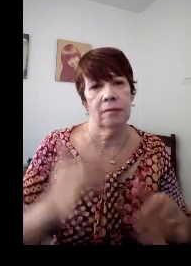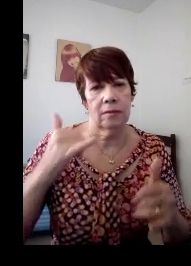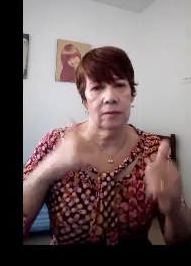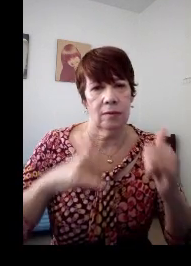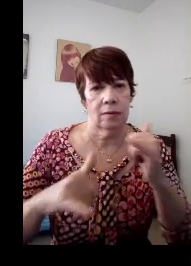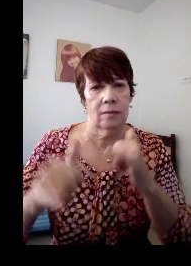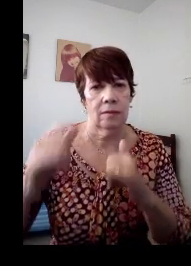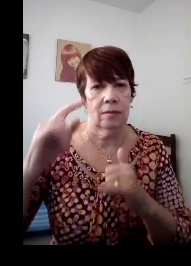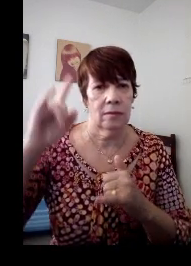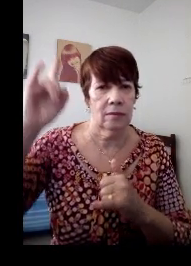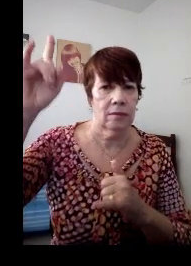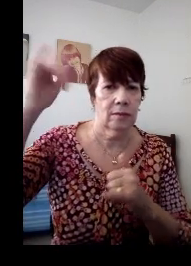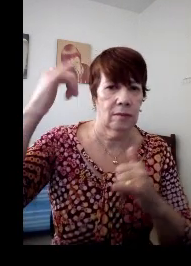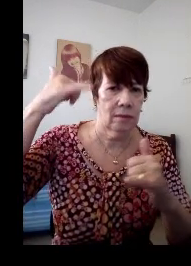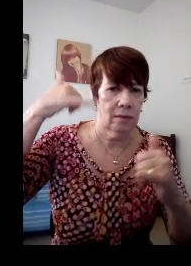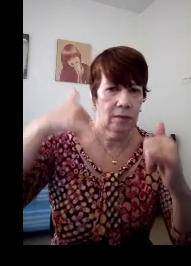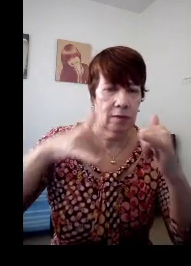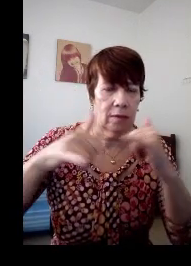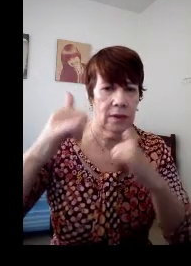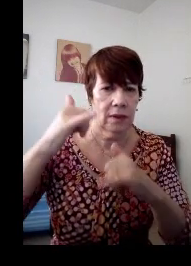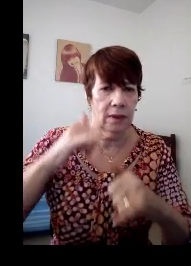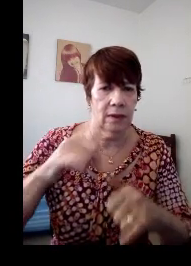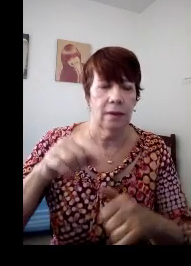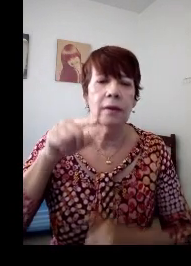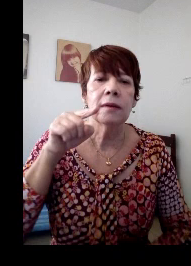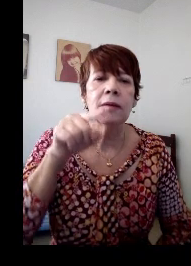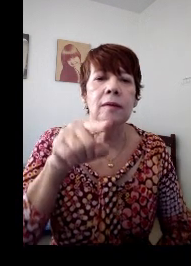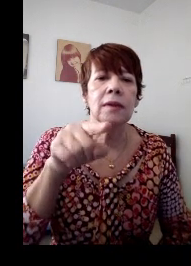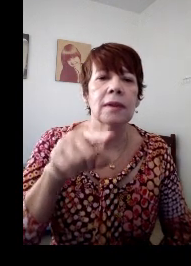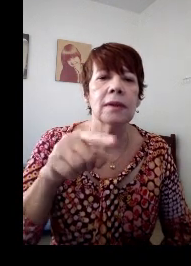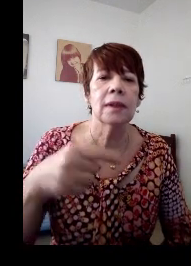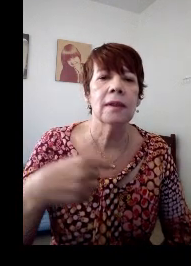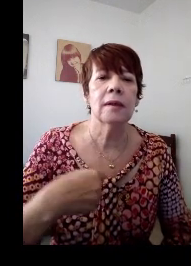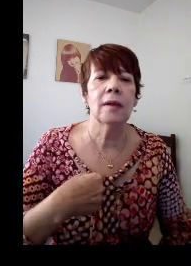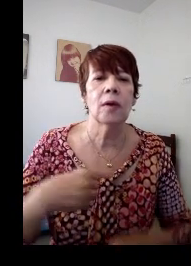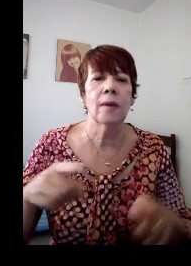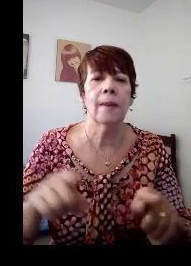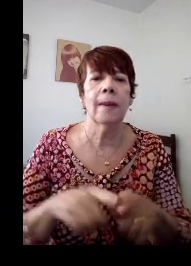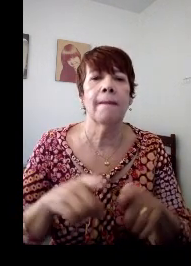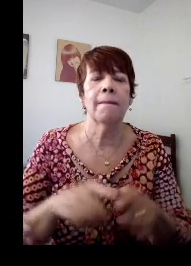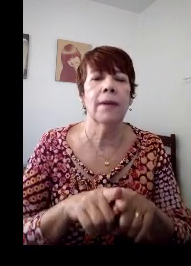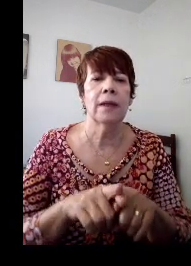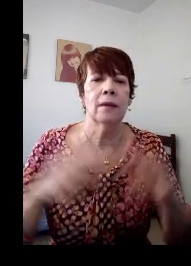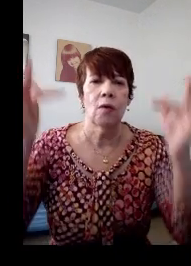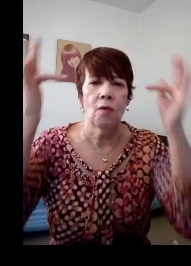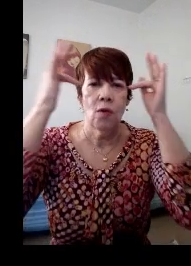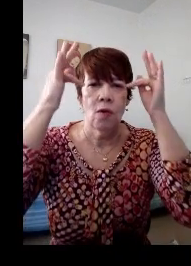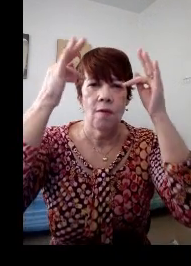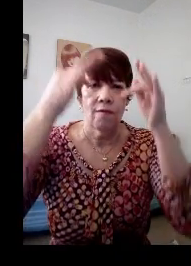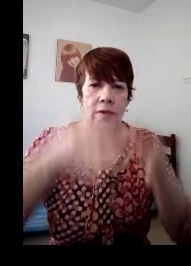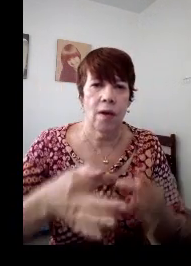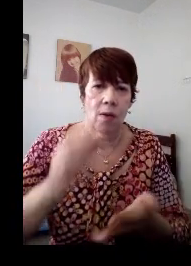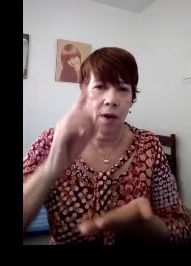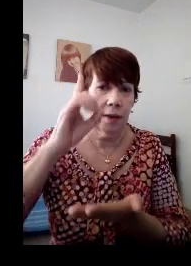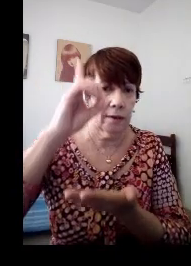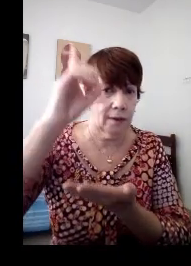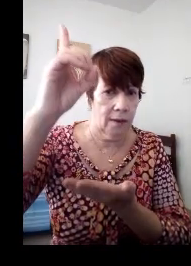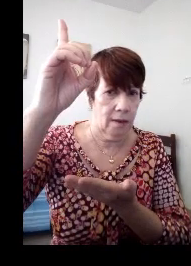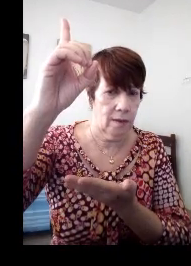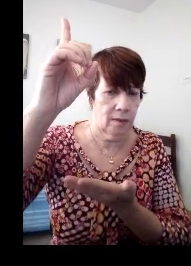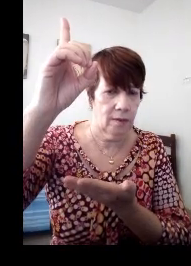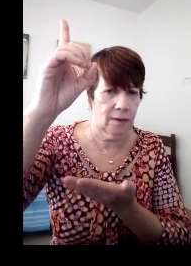está dizendo lá em Jeremias que se você não for fiel a Deus, a